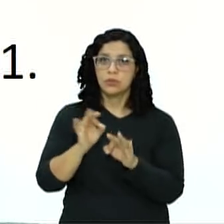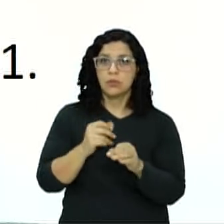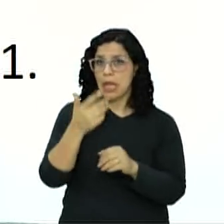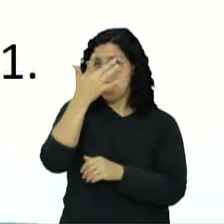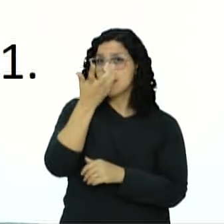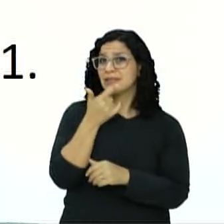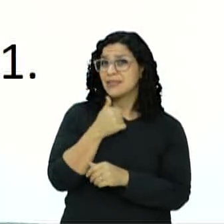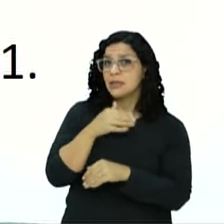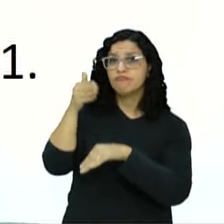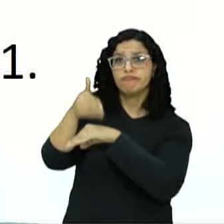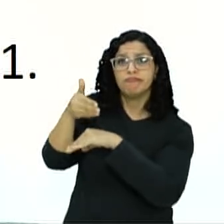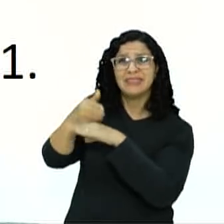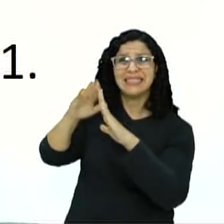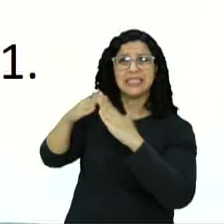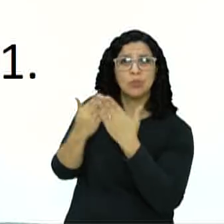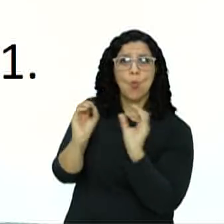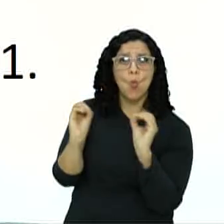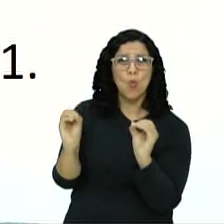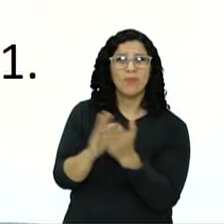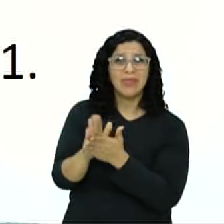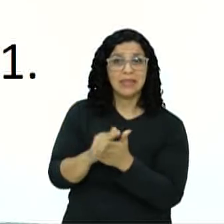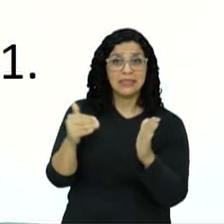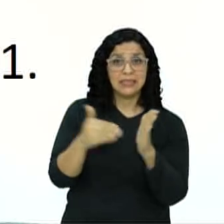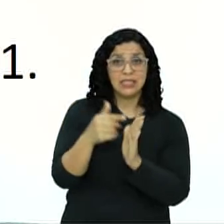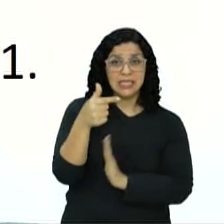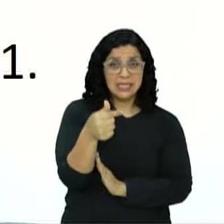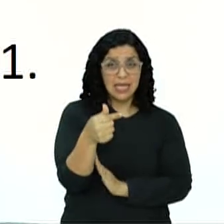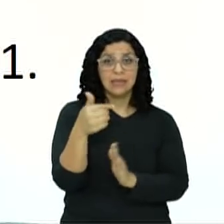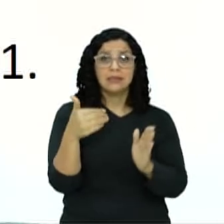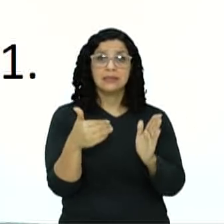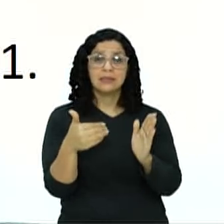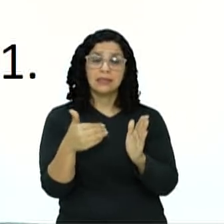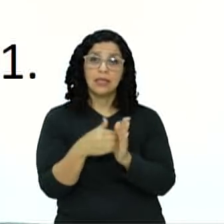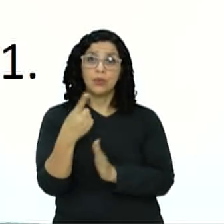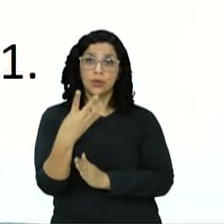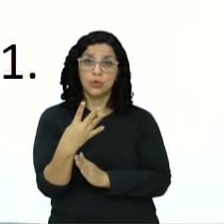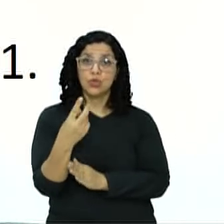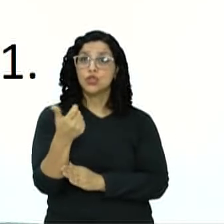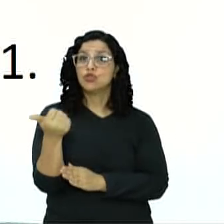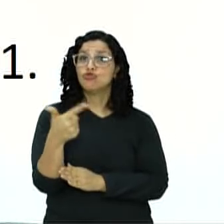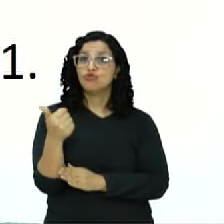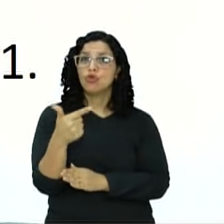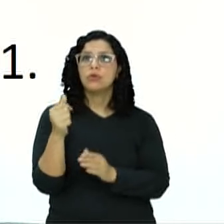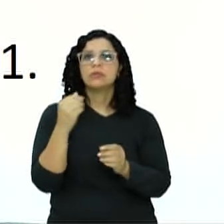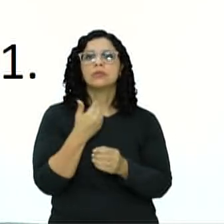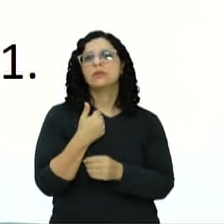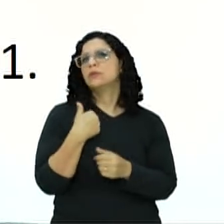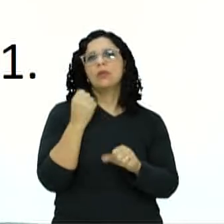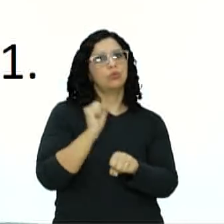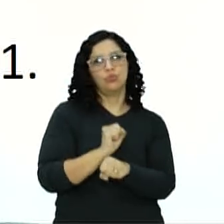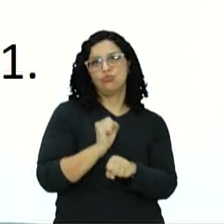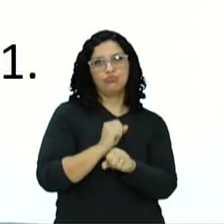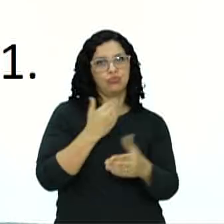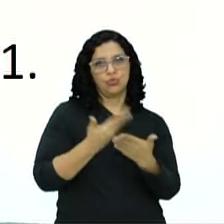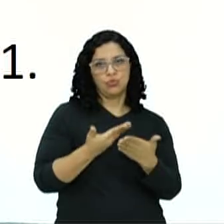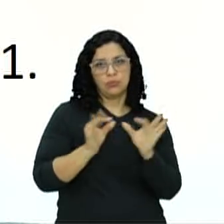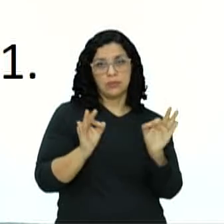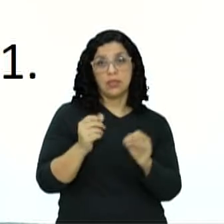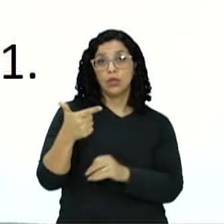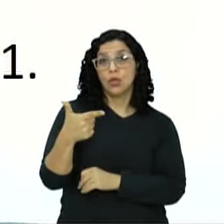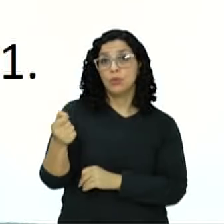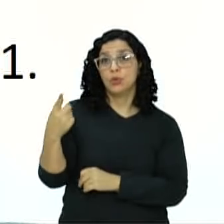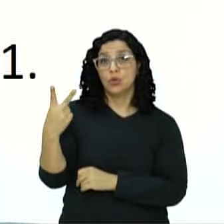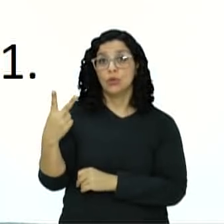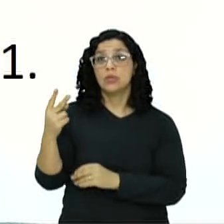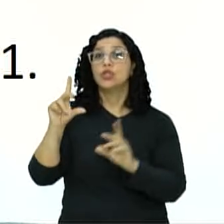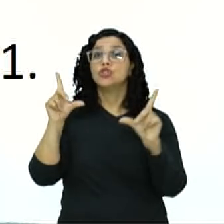Então, de cada 100 crianças do Brasil de 7 a 14 anos, 12 estavam fora da escola em 94. Já em 2002,